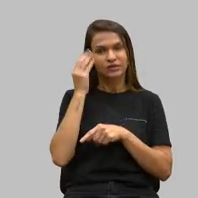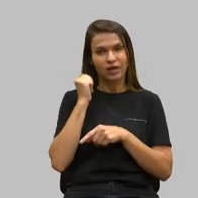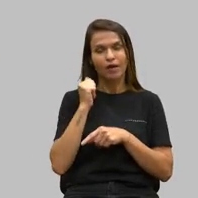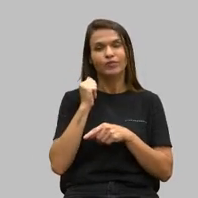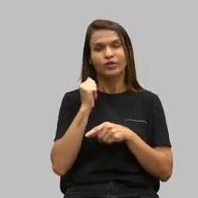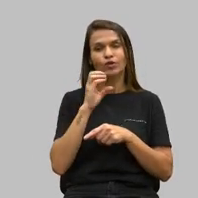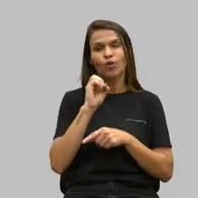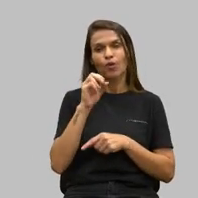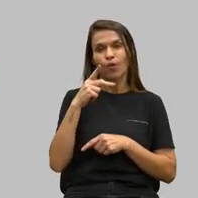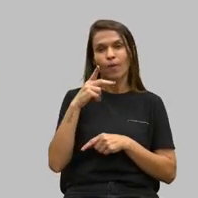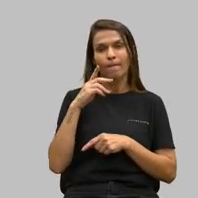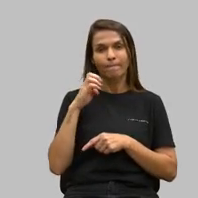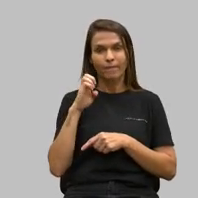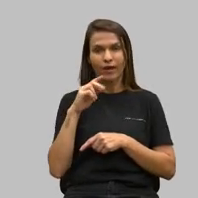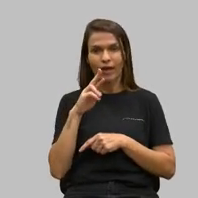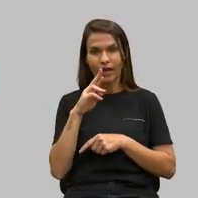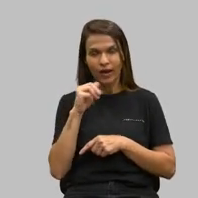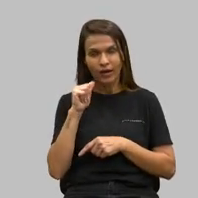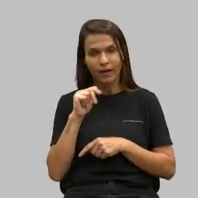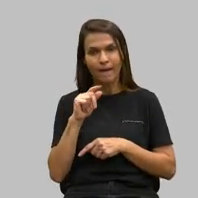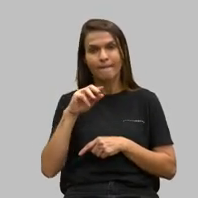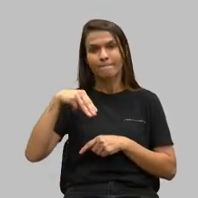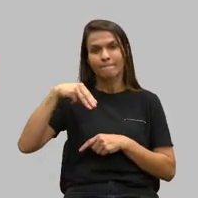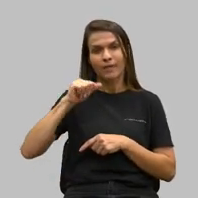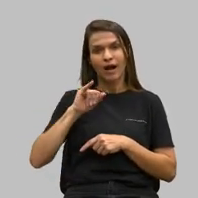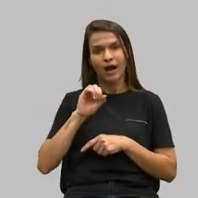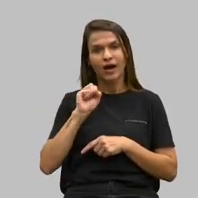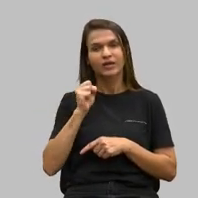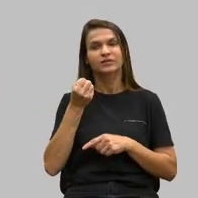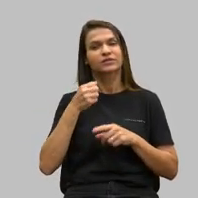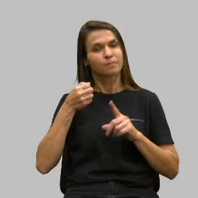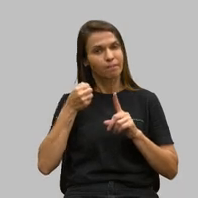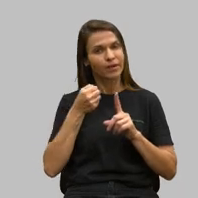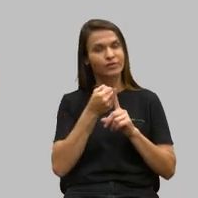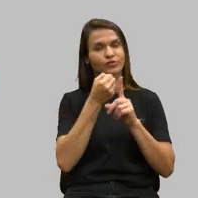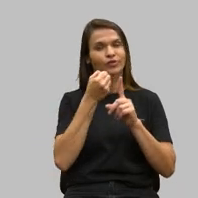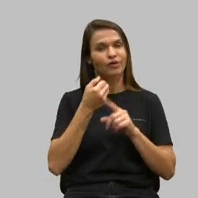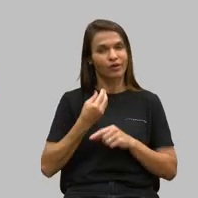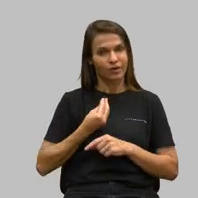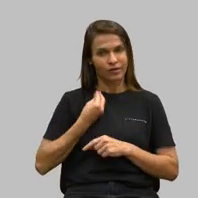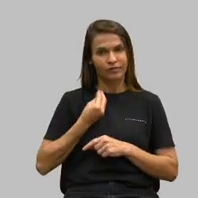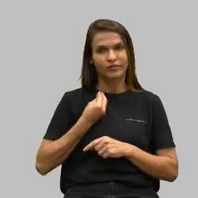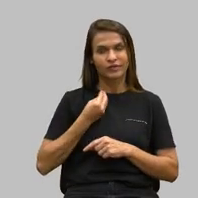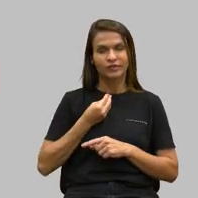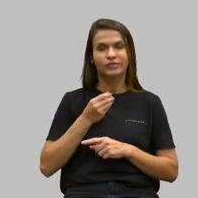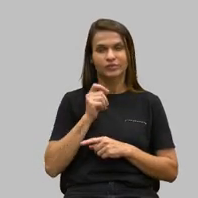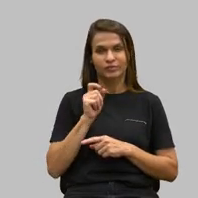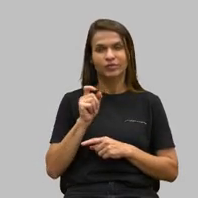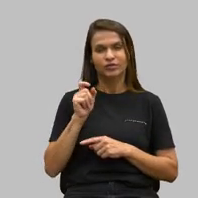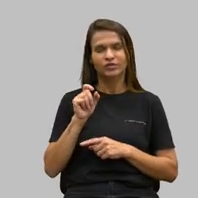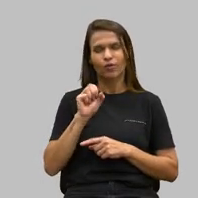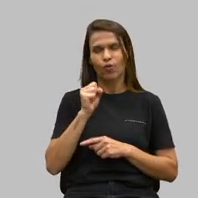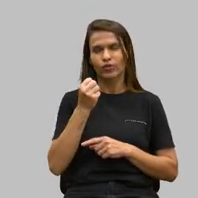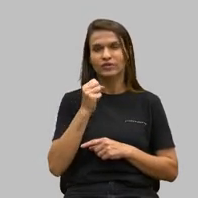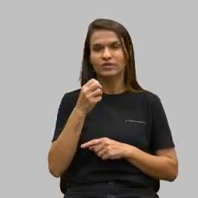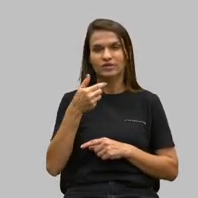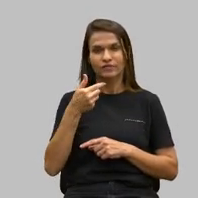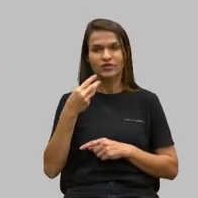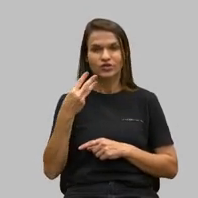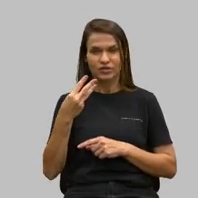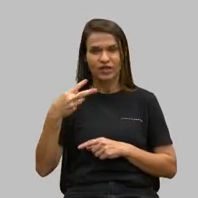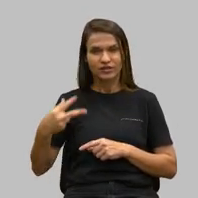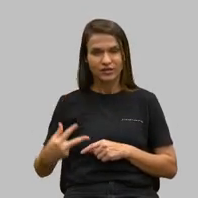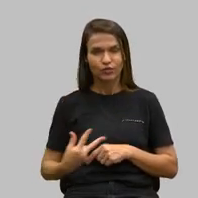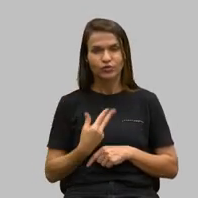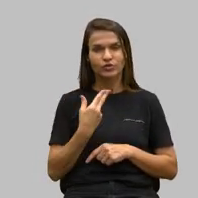impactou o dia a dia das cirurgias eletivas, nós estamos falando de 823 mil cirurgias,